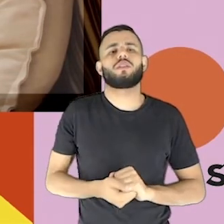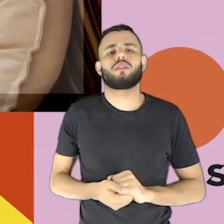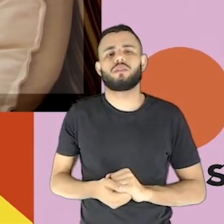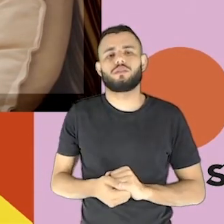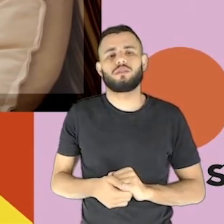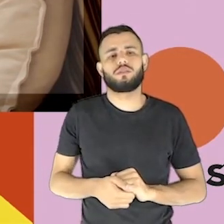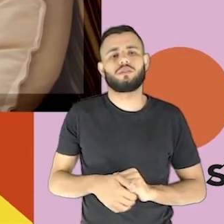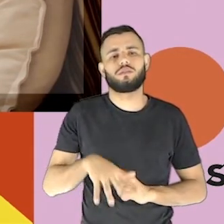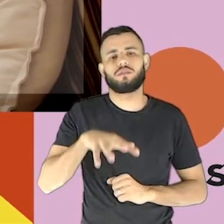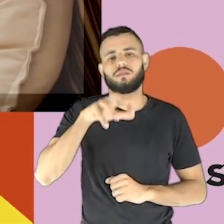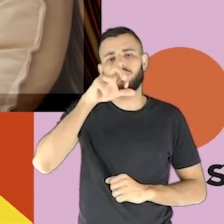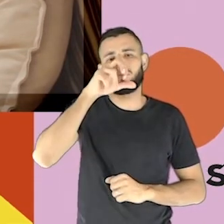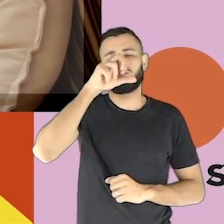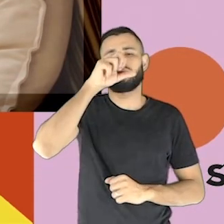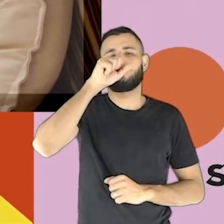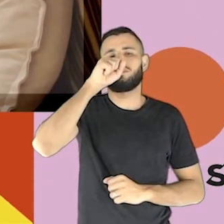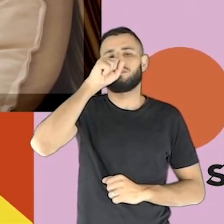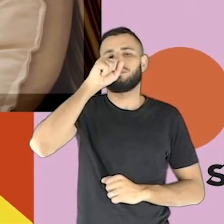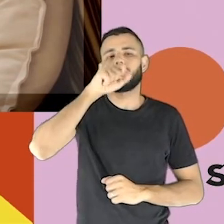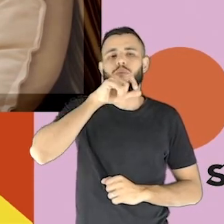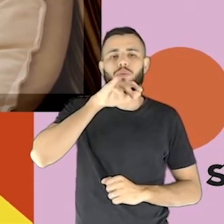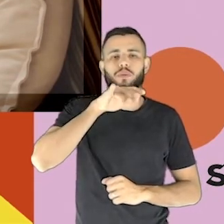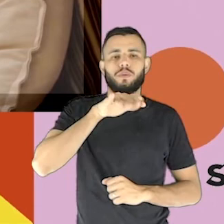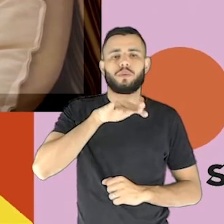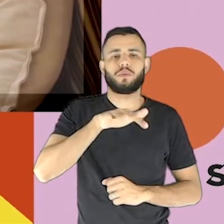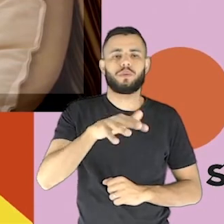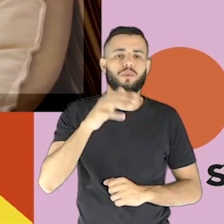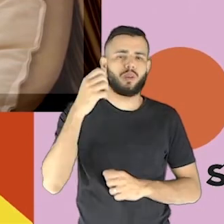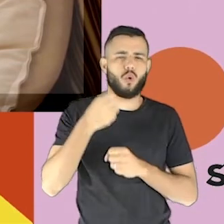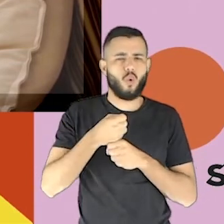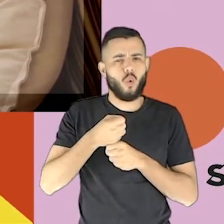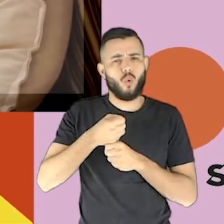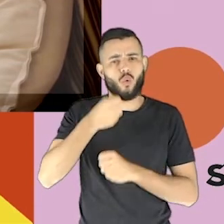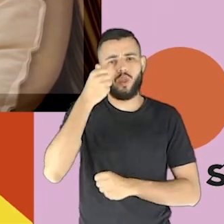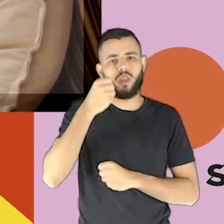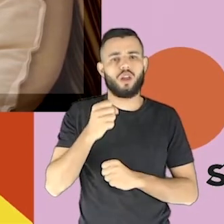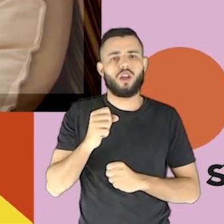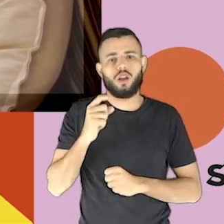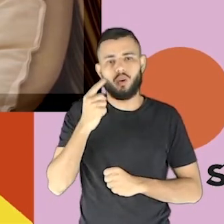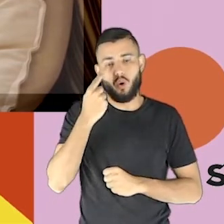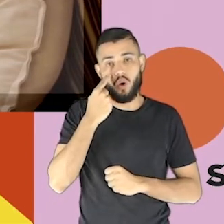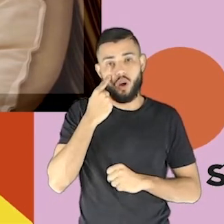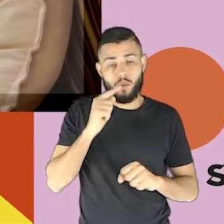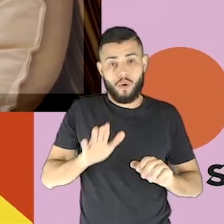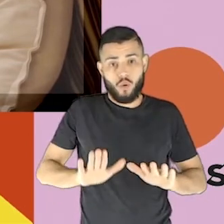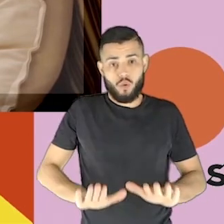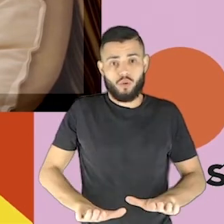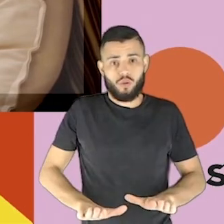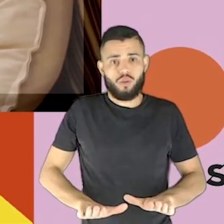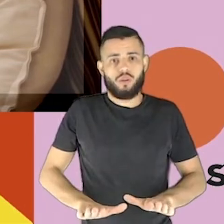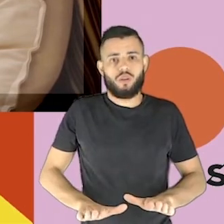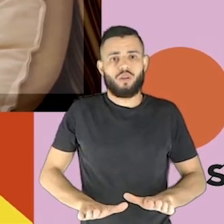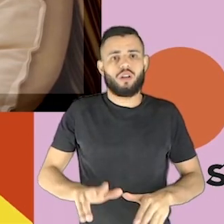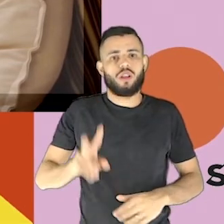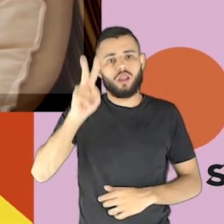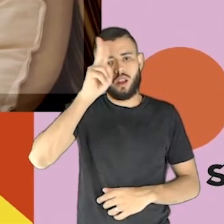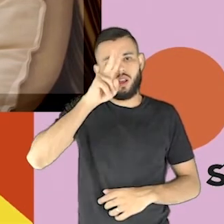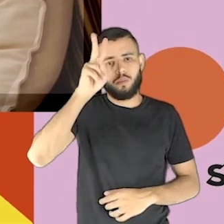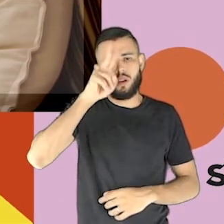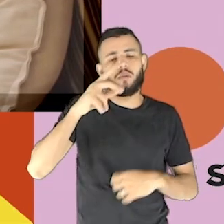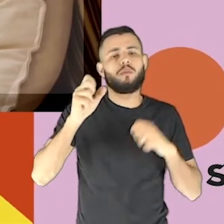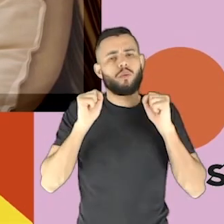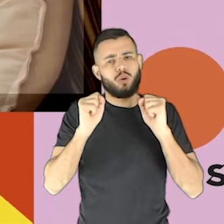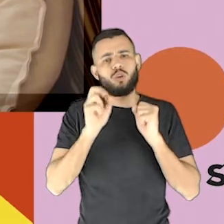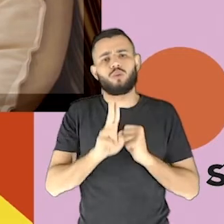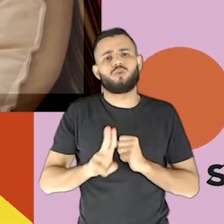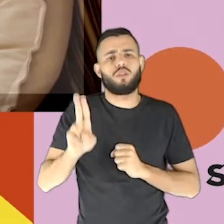cima. E alinha sua coluna, olha para suas mãos. Lembra que pode usar punho fechado.